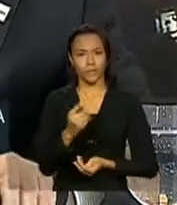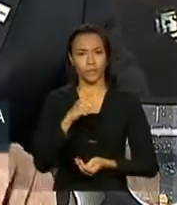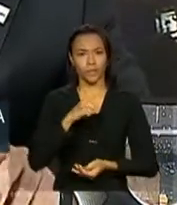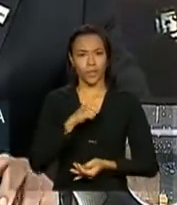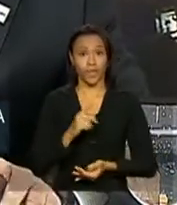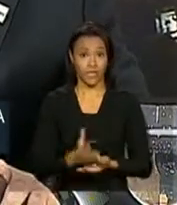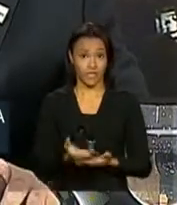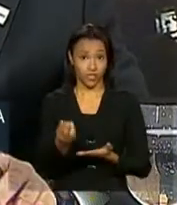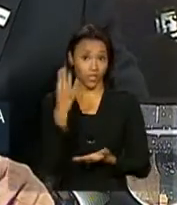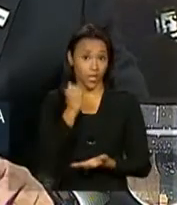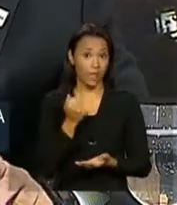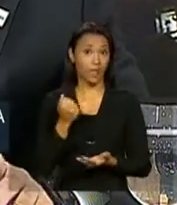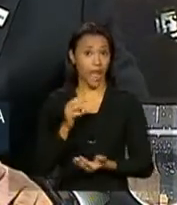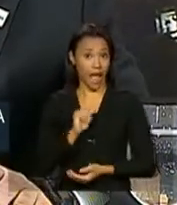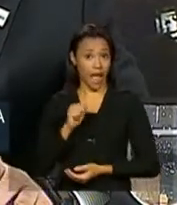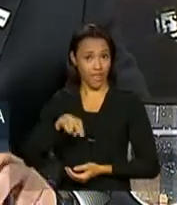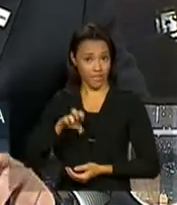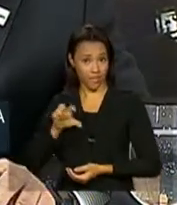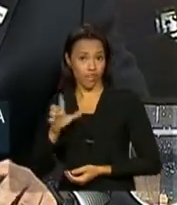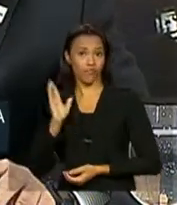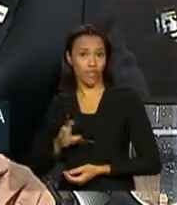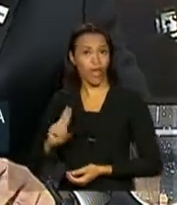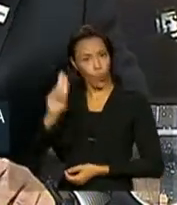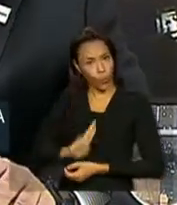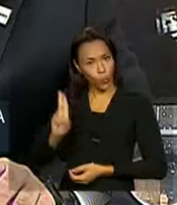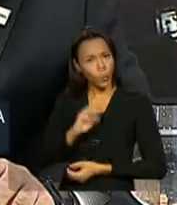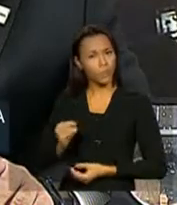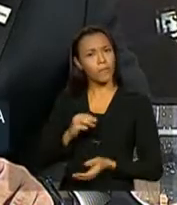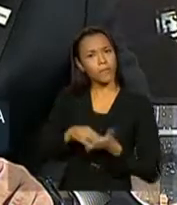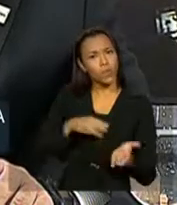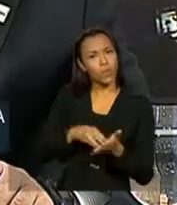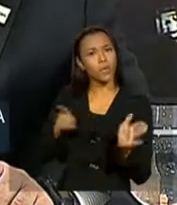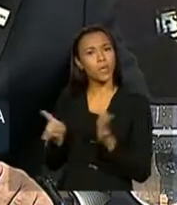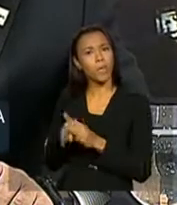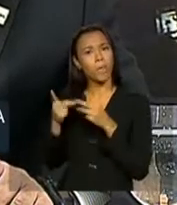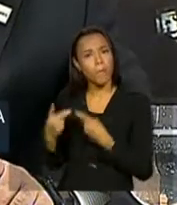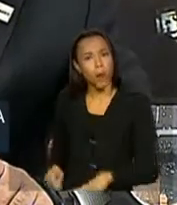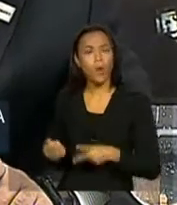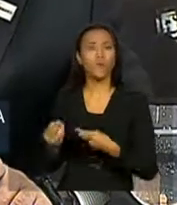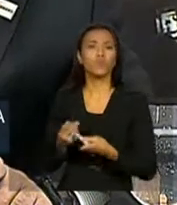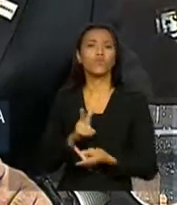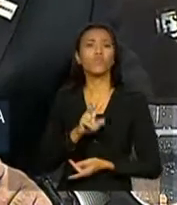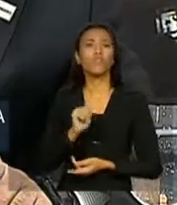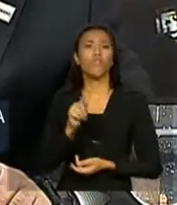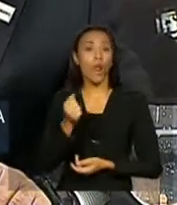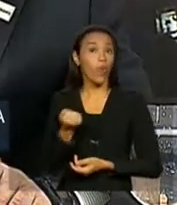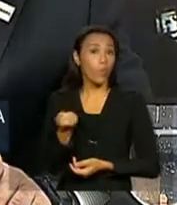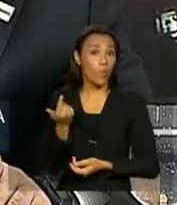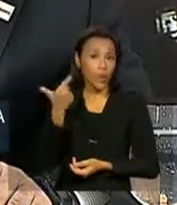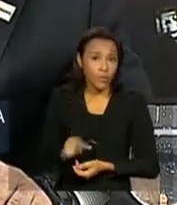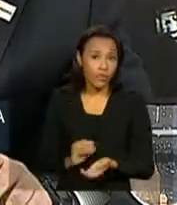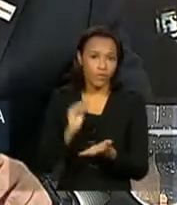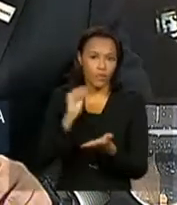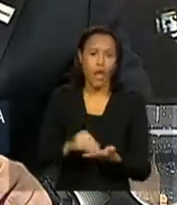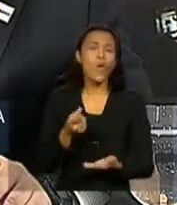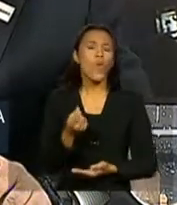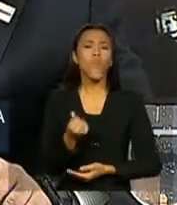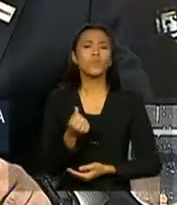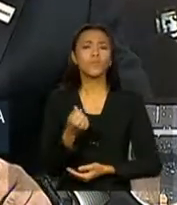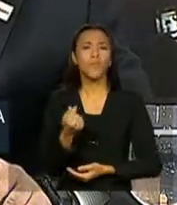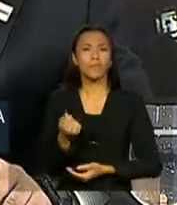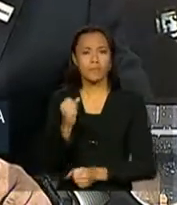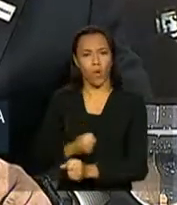chama de metodologia que a ANEEL já usa nas revisões tarifárias, que é pelo valor novo de reposição, ou seja, quanto custa para fazer uma nova